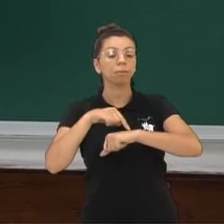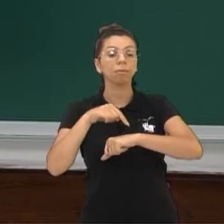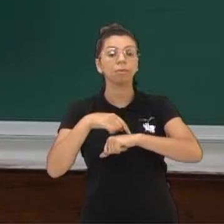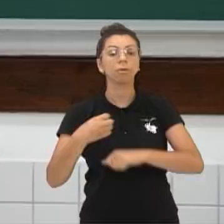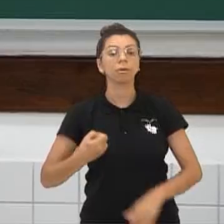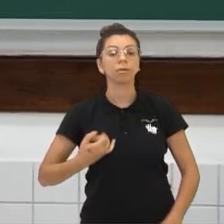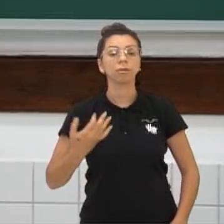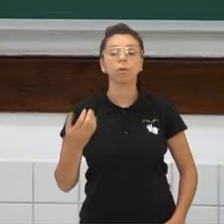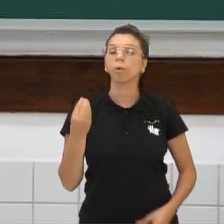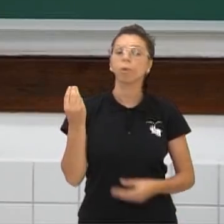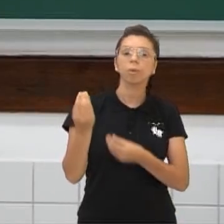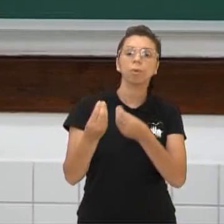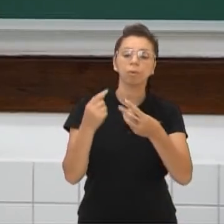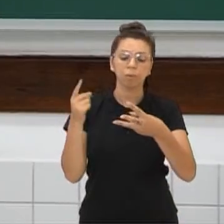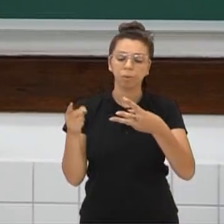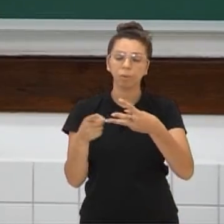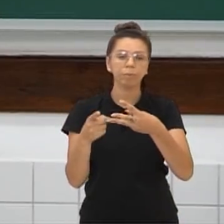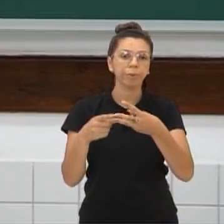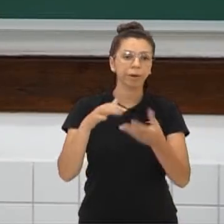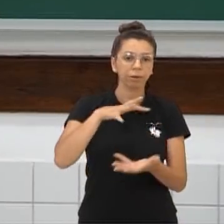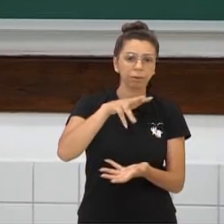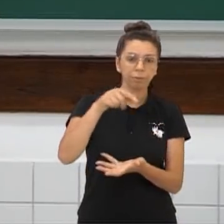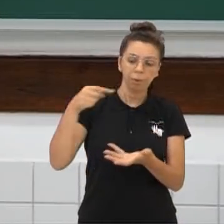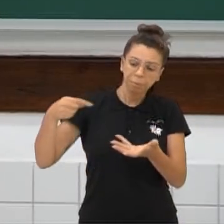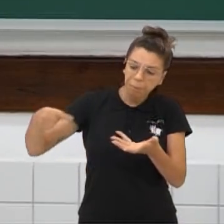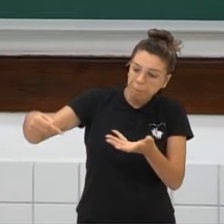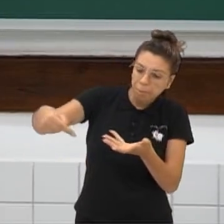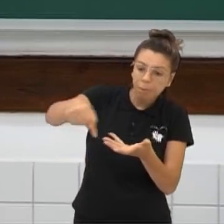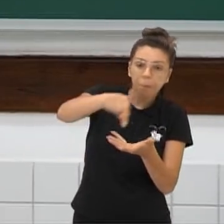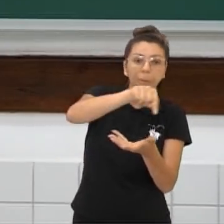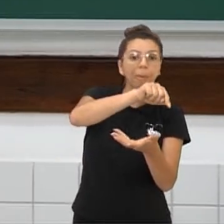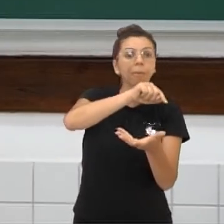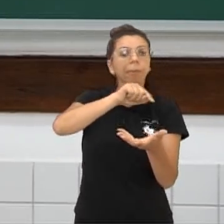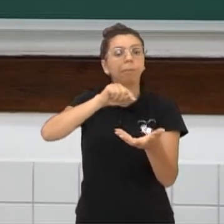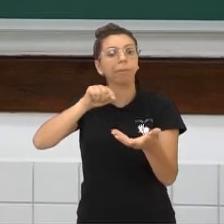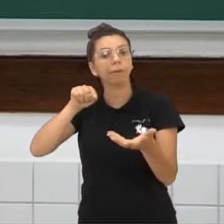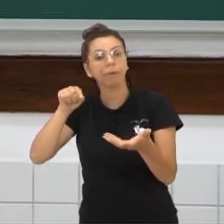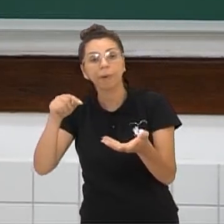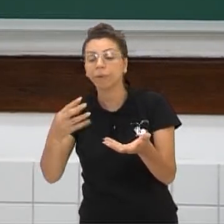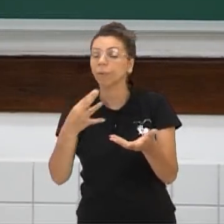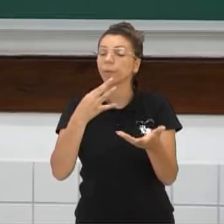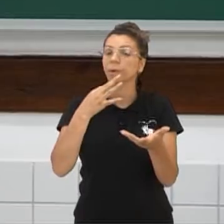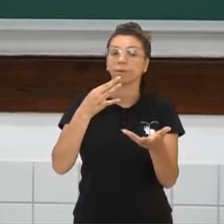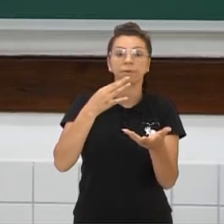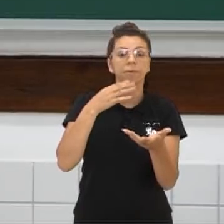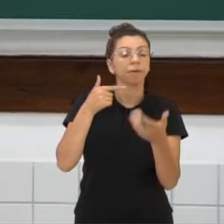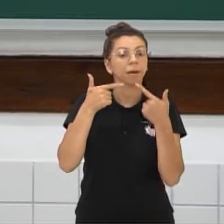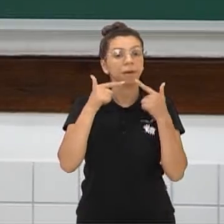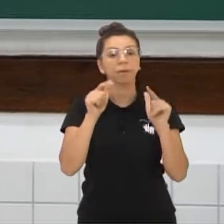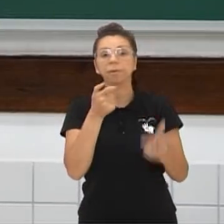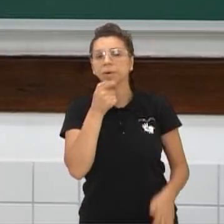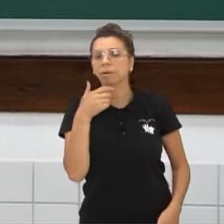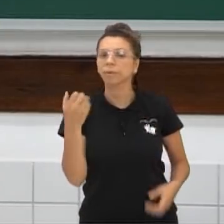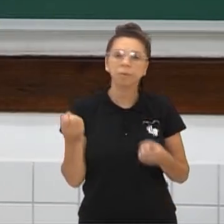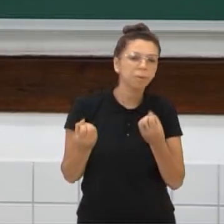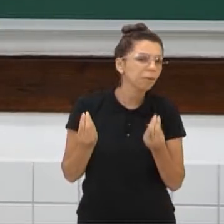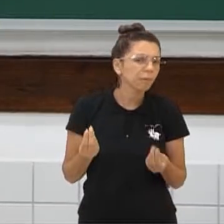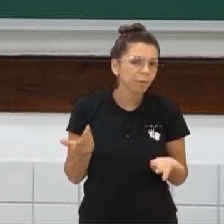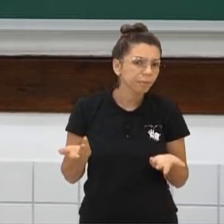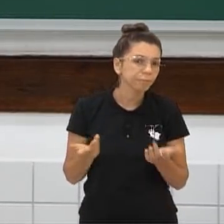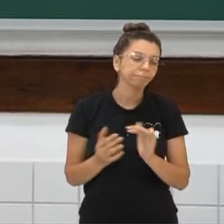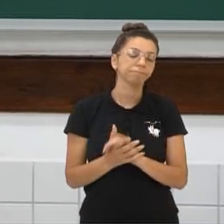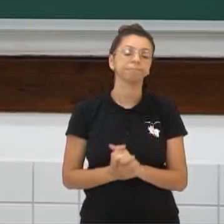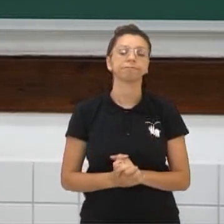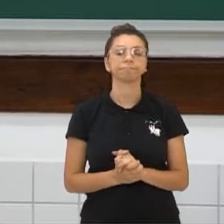expandiu mundialmente? Como é que ela conseguiu espalhar para o mundo todo e ser conhecida mundialmente? A